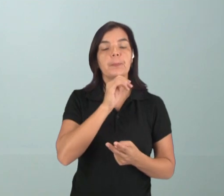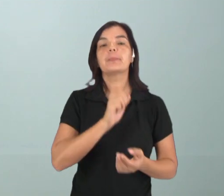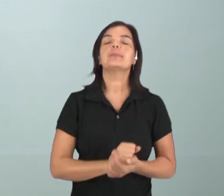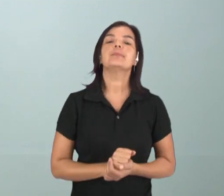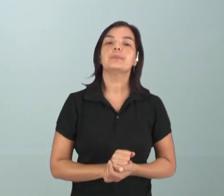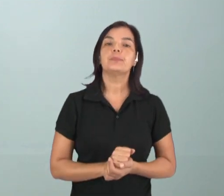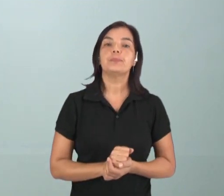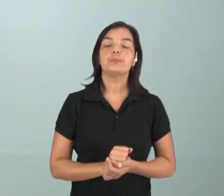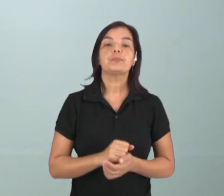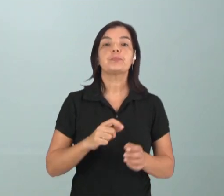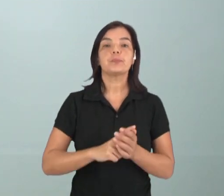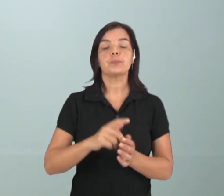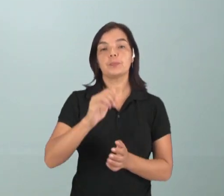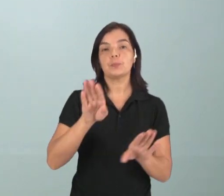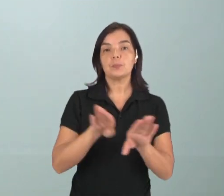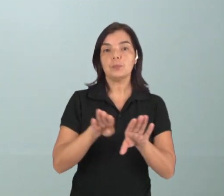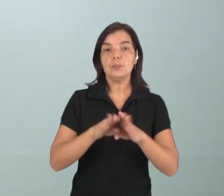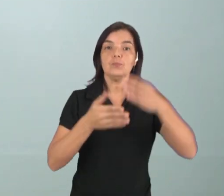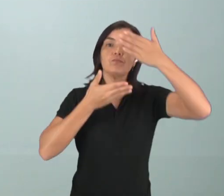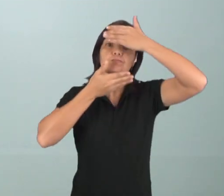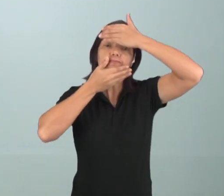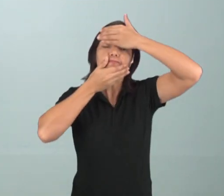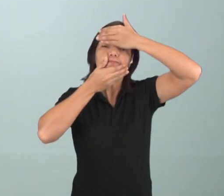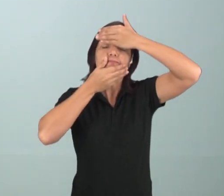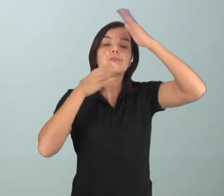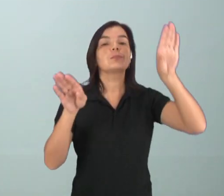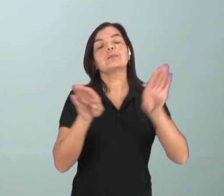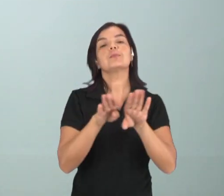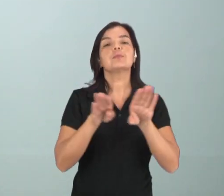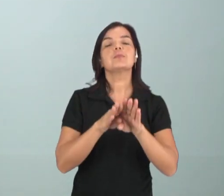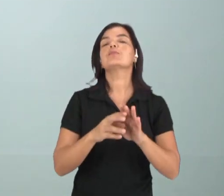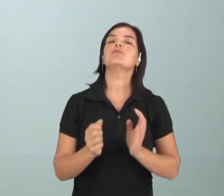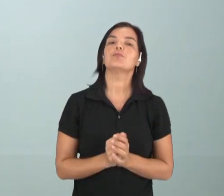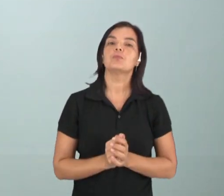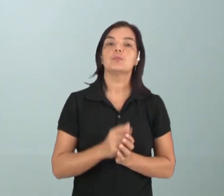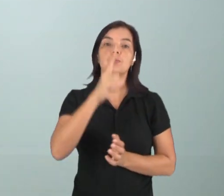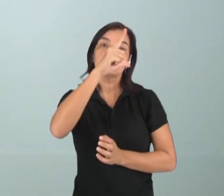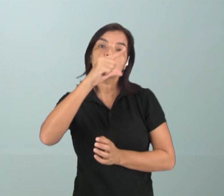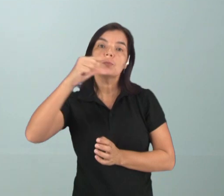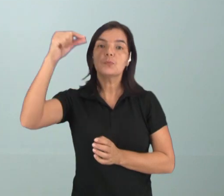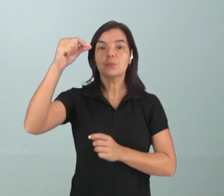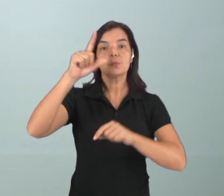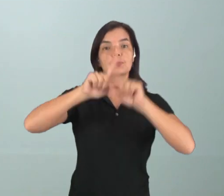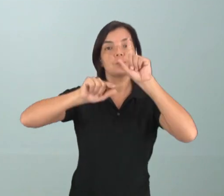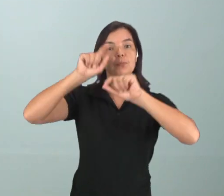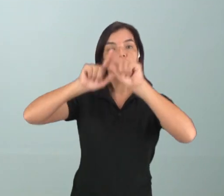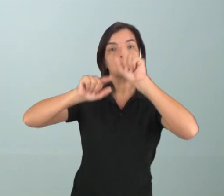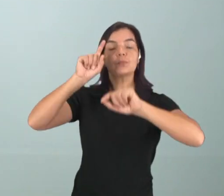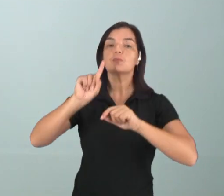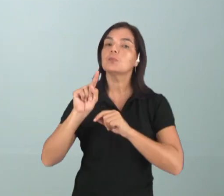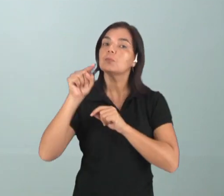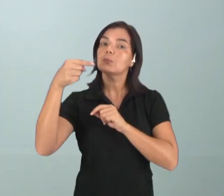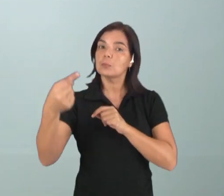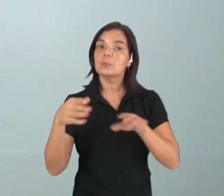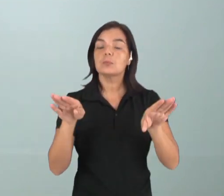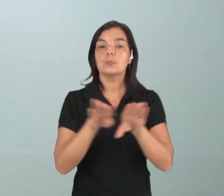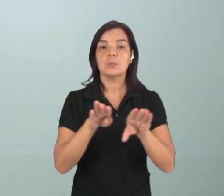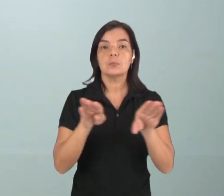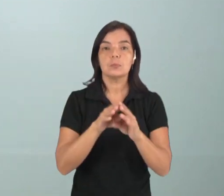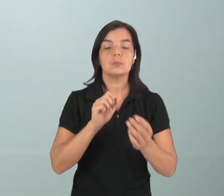o islamismo, ele vai ter um formato de uma lua com estrela. Outros têm